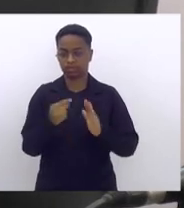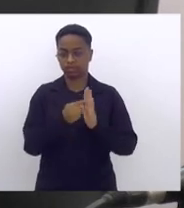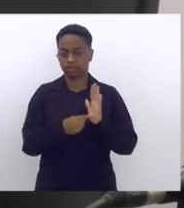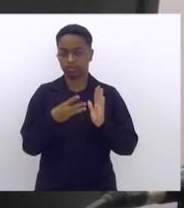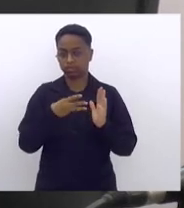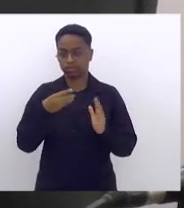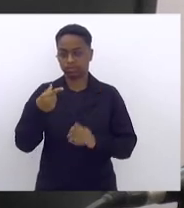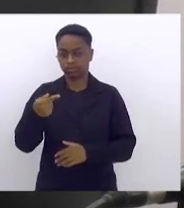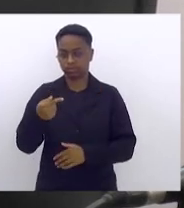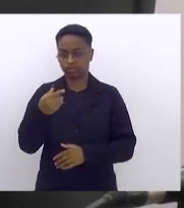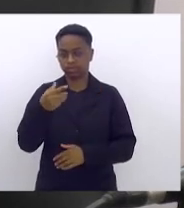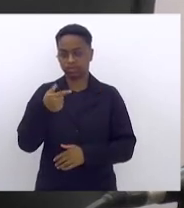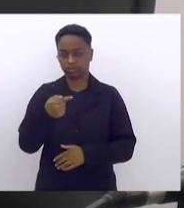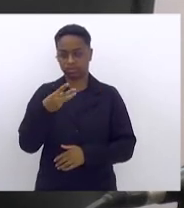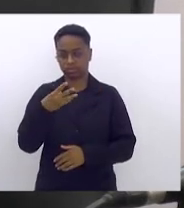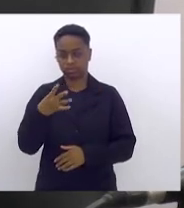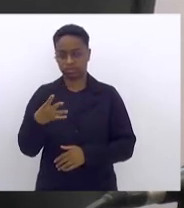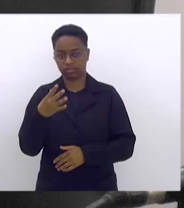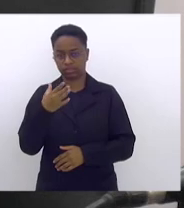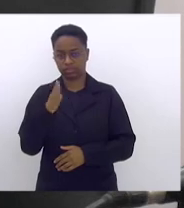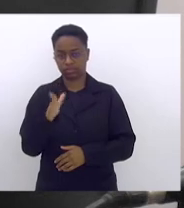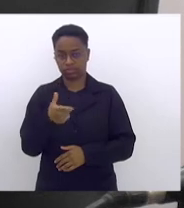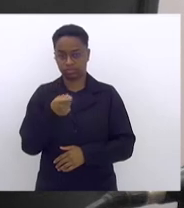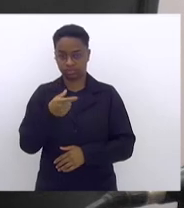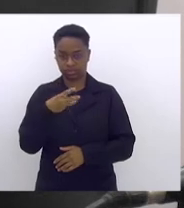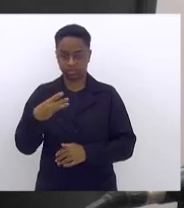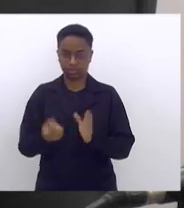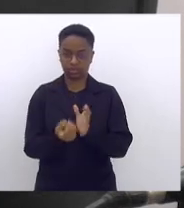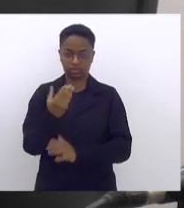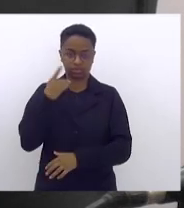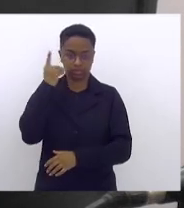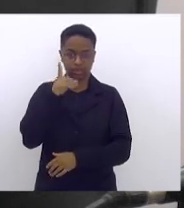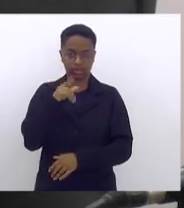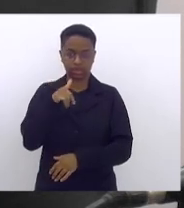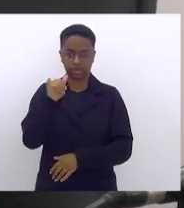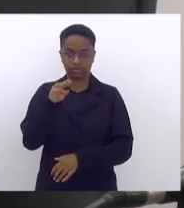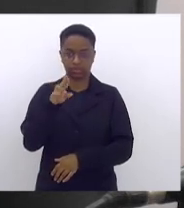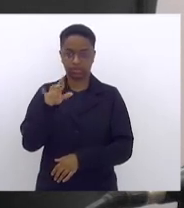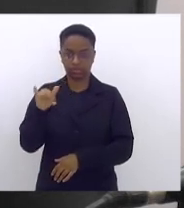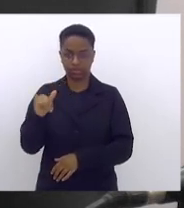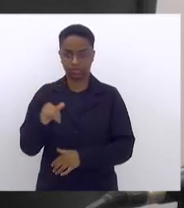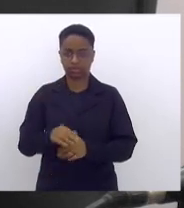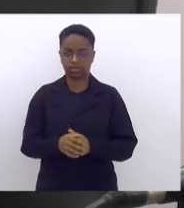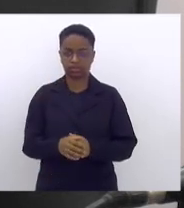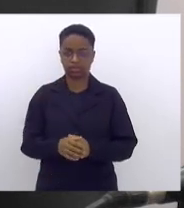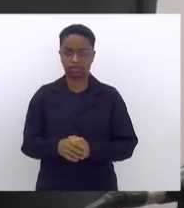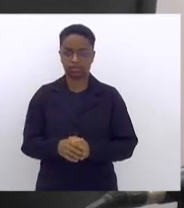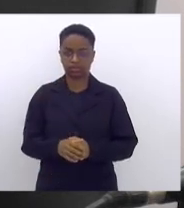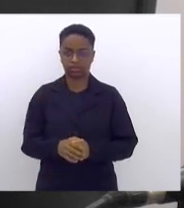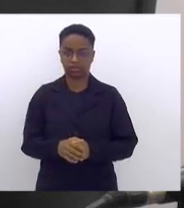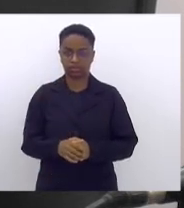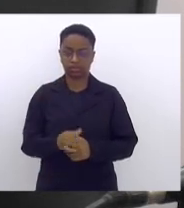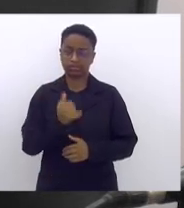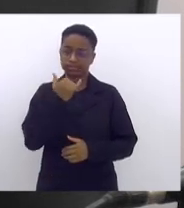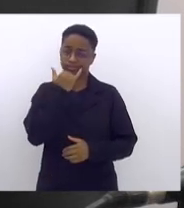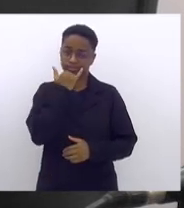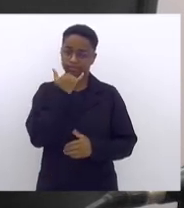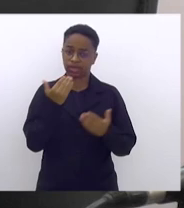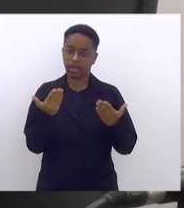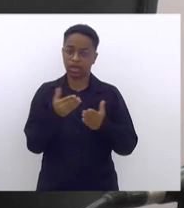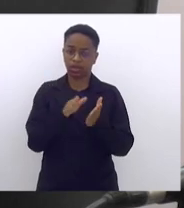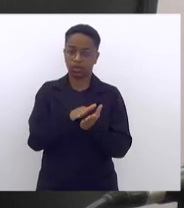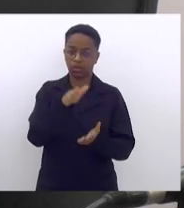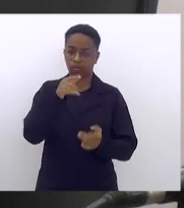da pauta, o PL 734/2023, de autoria do deputado Yuri, que estabelece, me perdoe, agora são os